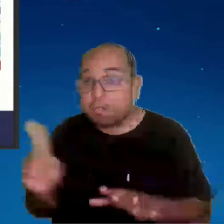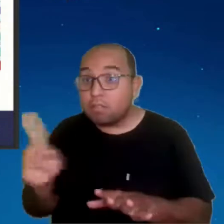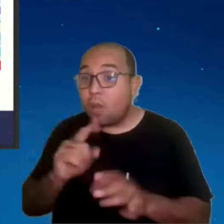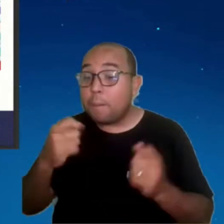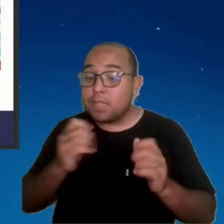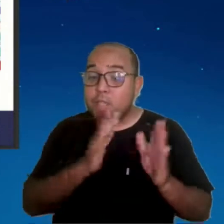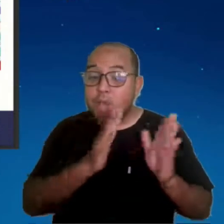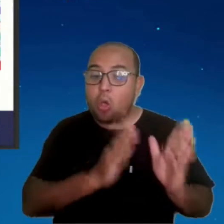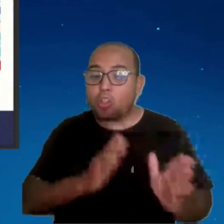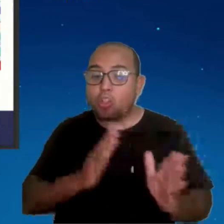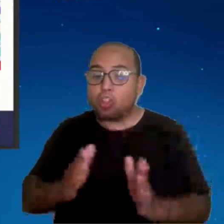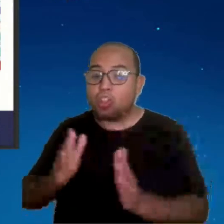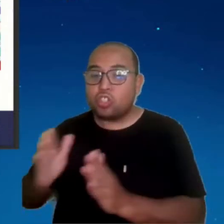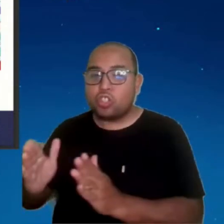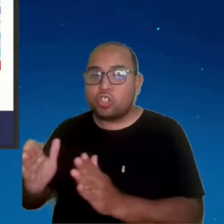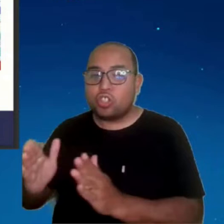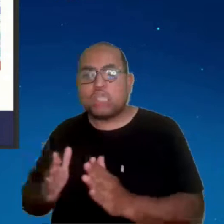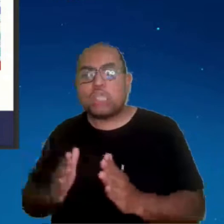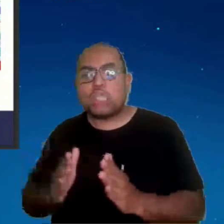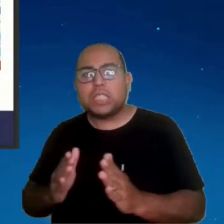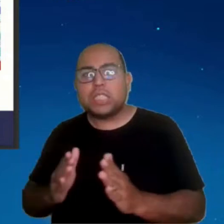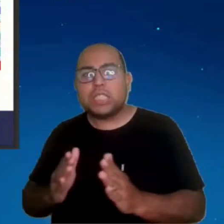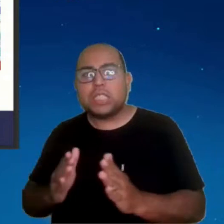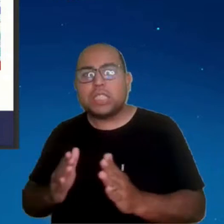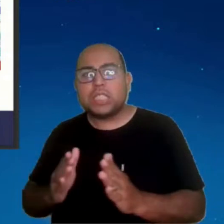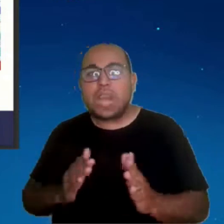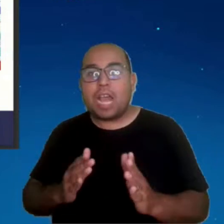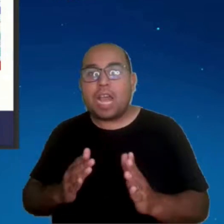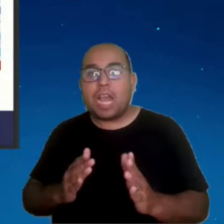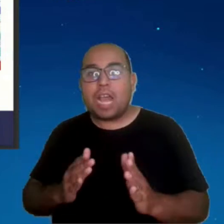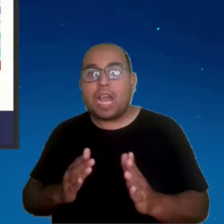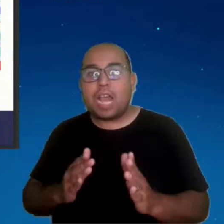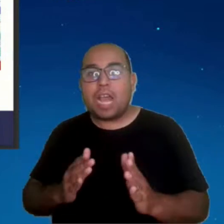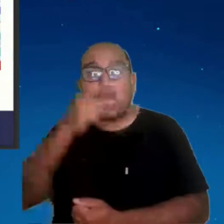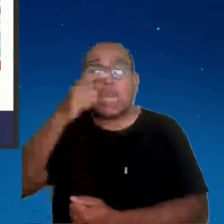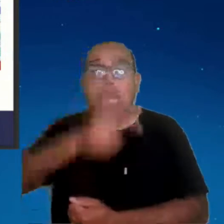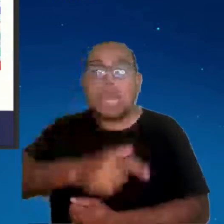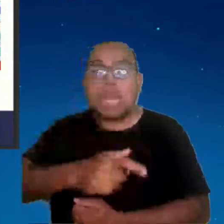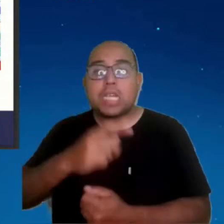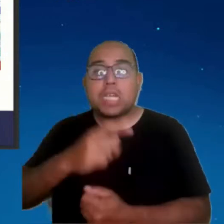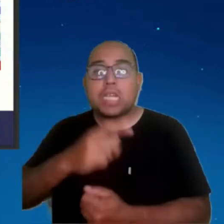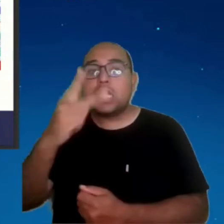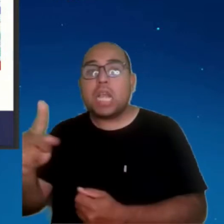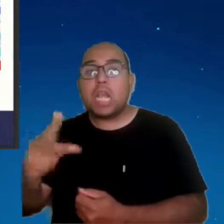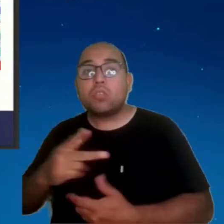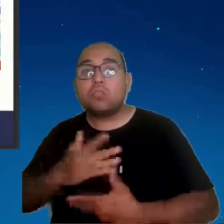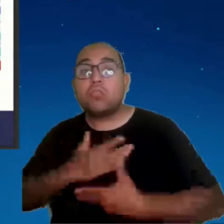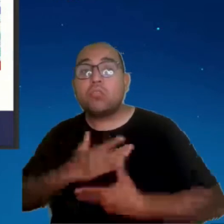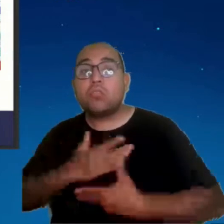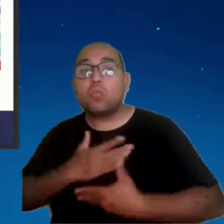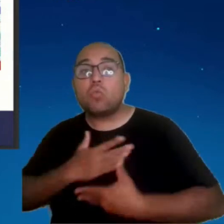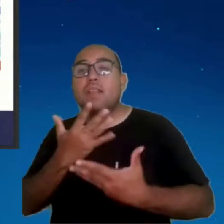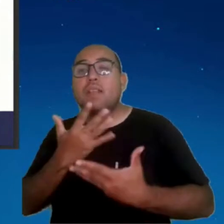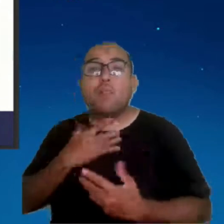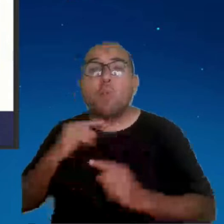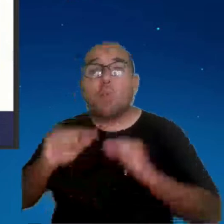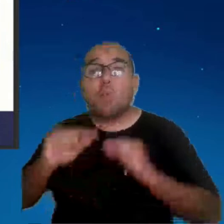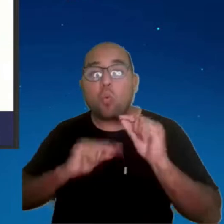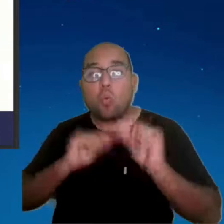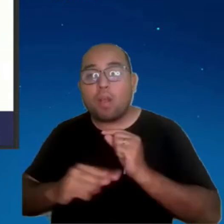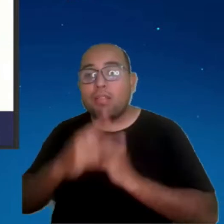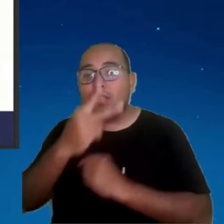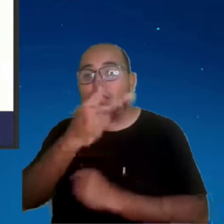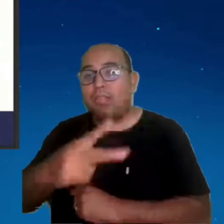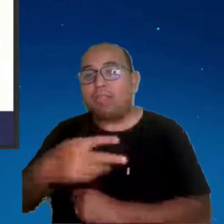de surpresas e interesses que eles falam, que eles têm, é a cultura deles trazendo e entrando dentro da